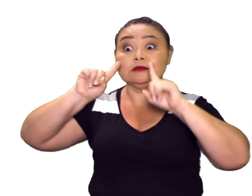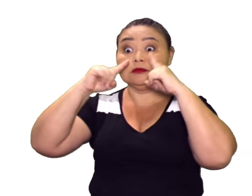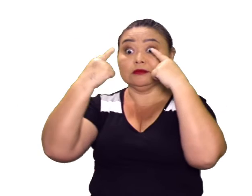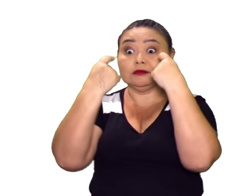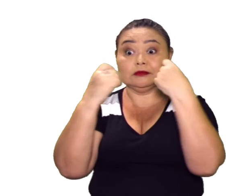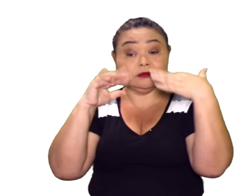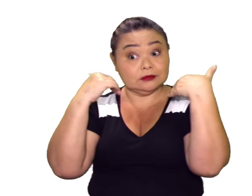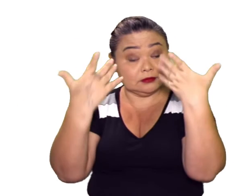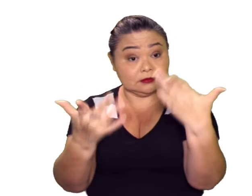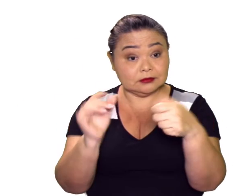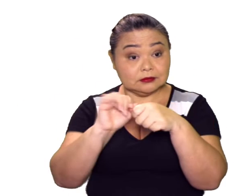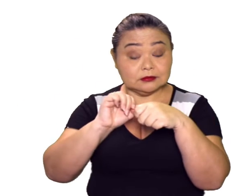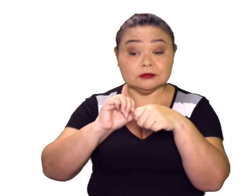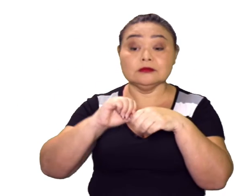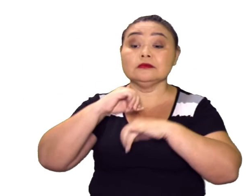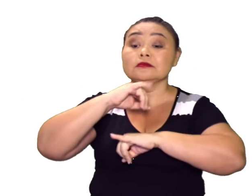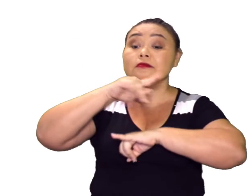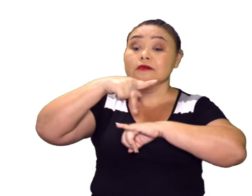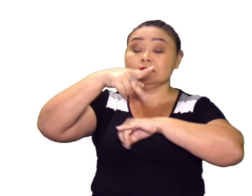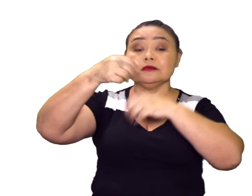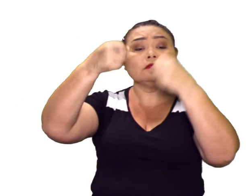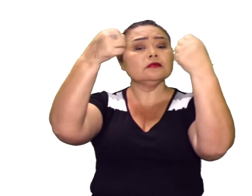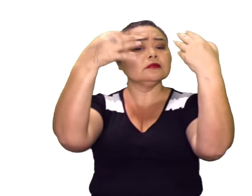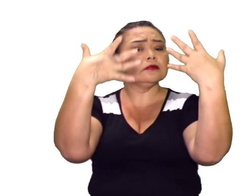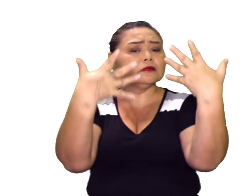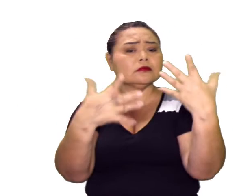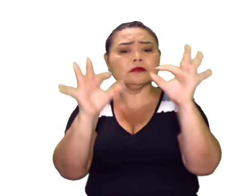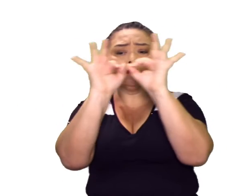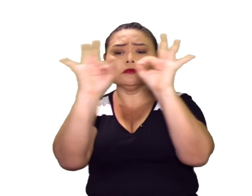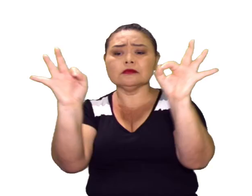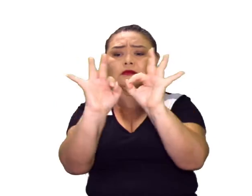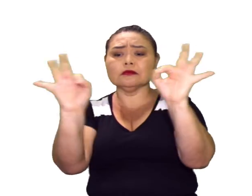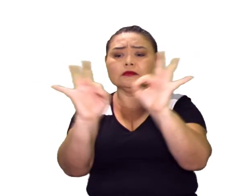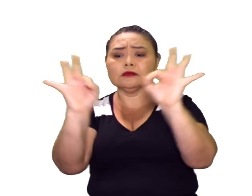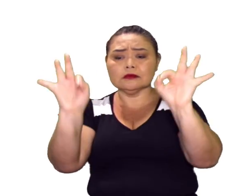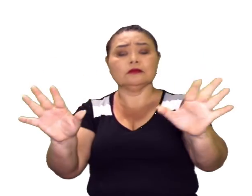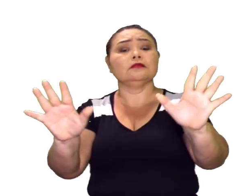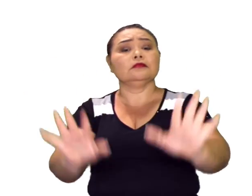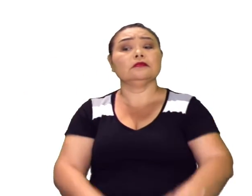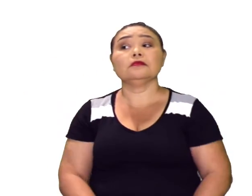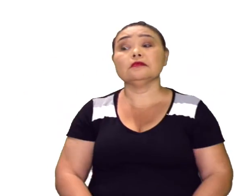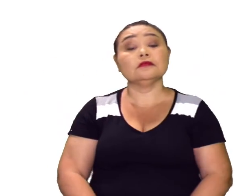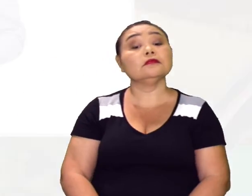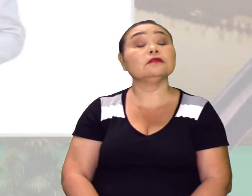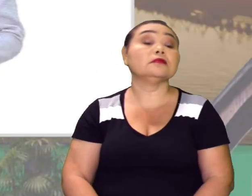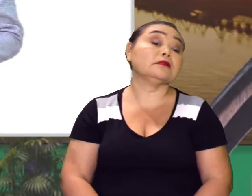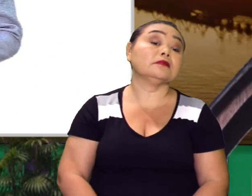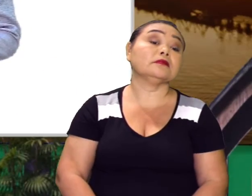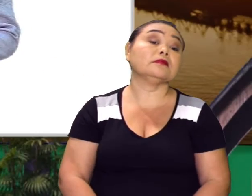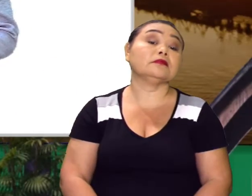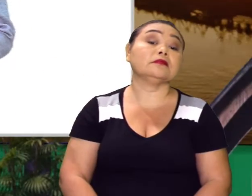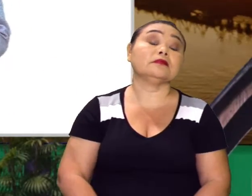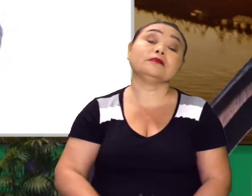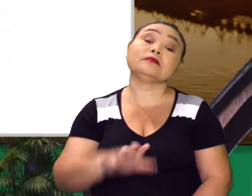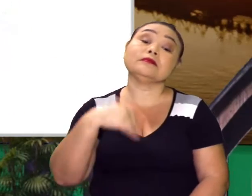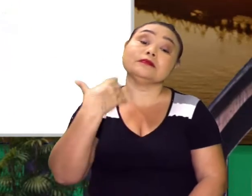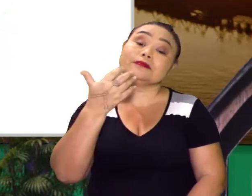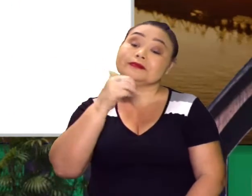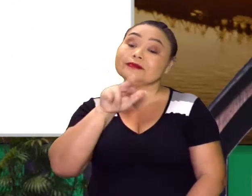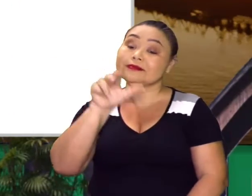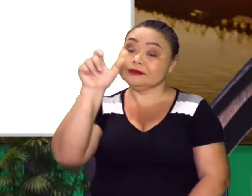interesses internacionais. Explique esta afirmação.